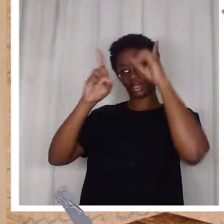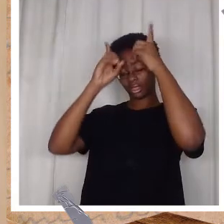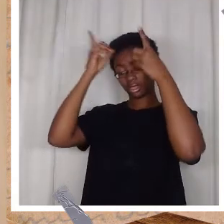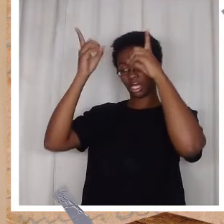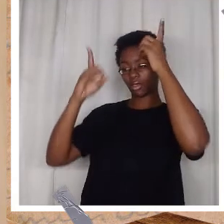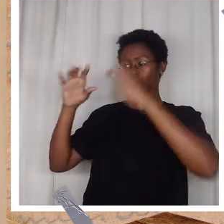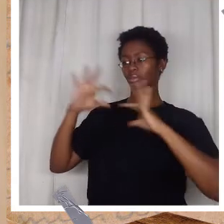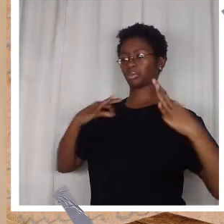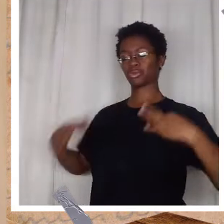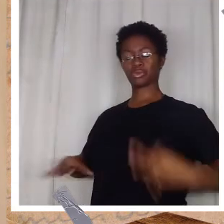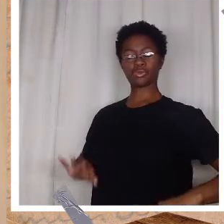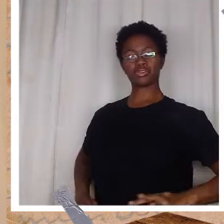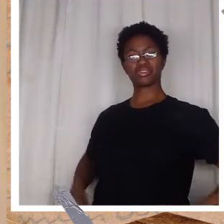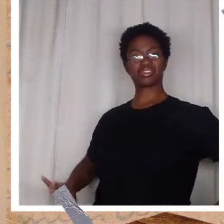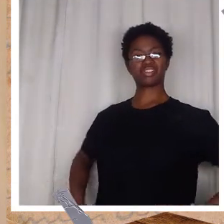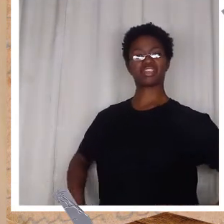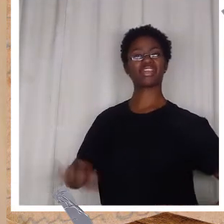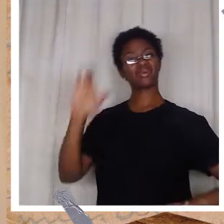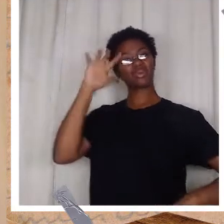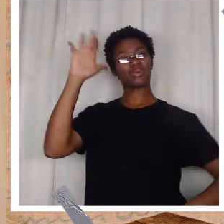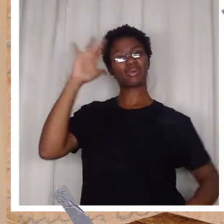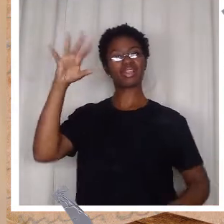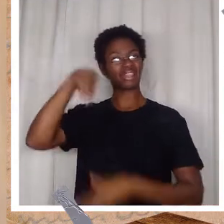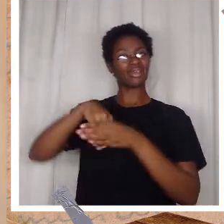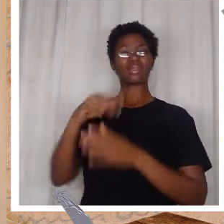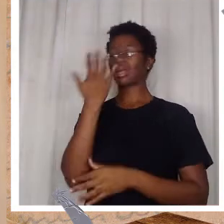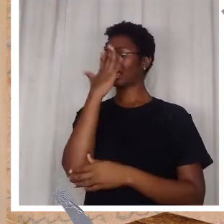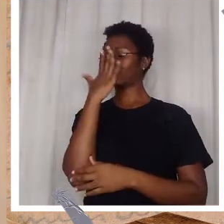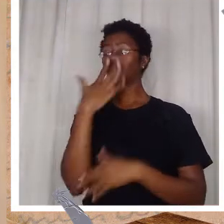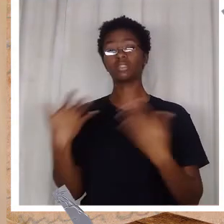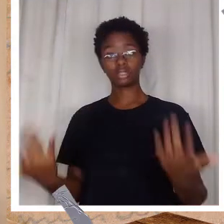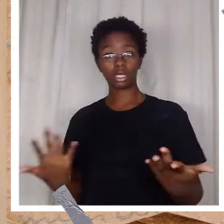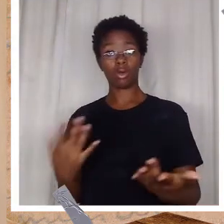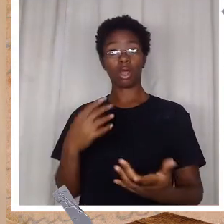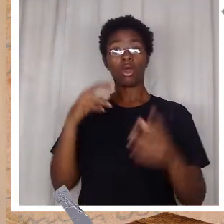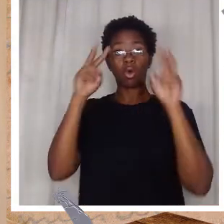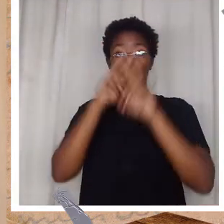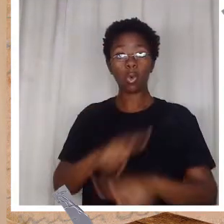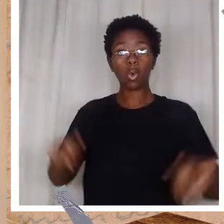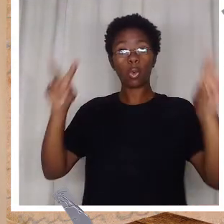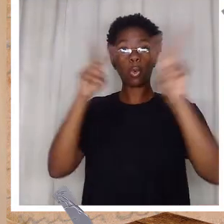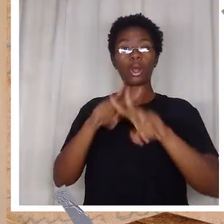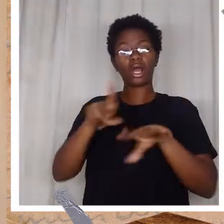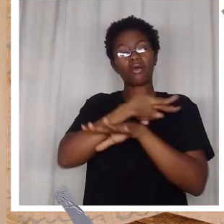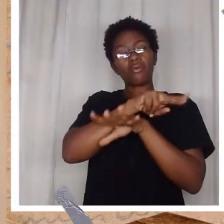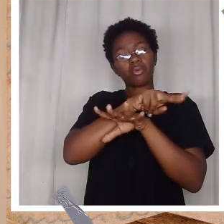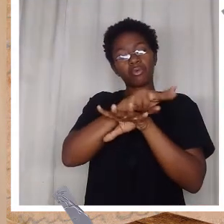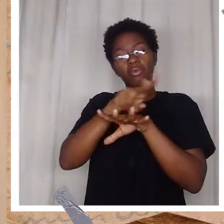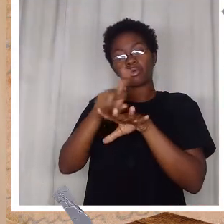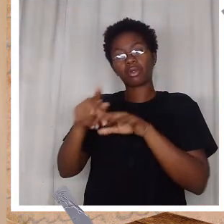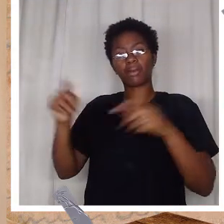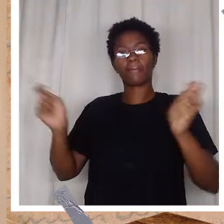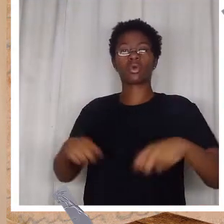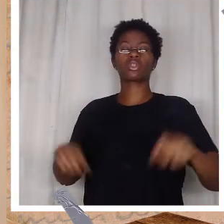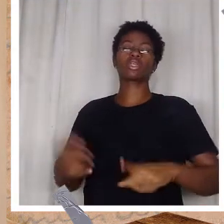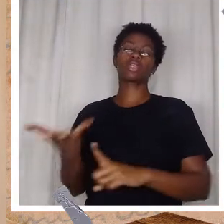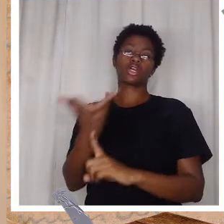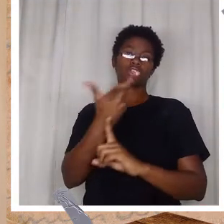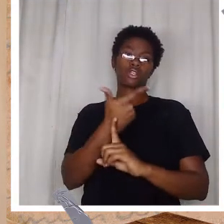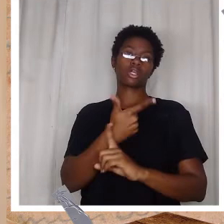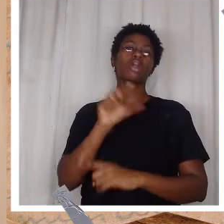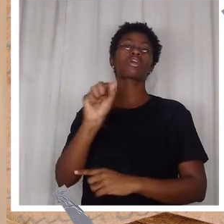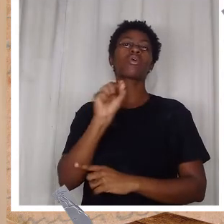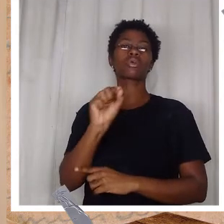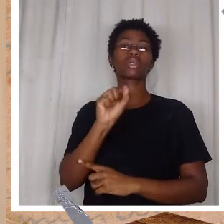as suas manifestações de carnaval. Então, ela tinha um olhar plural das suas potências artísticas, que é